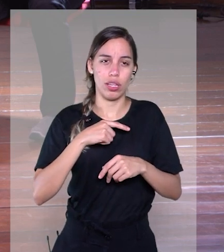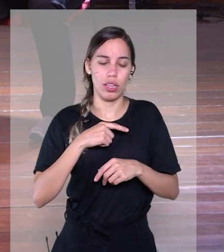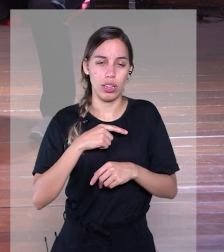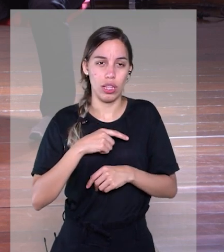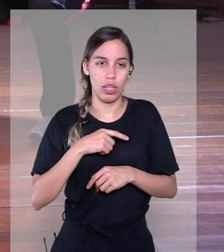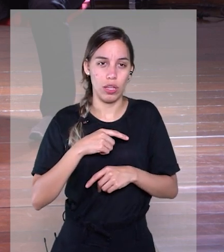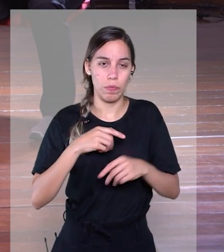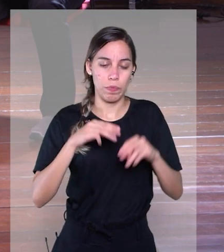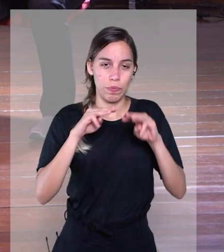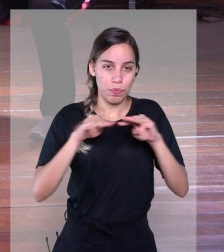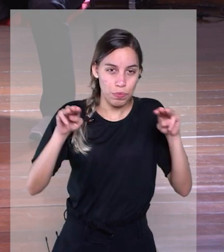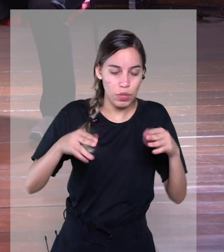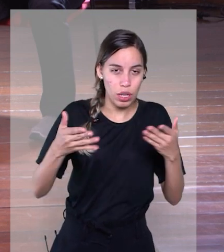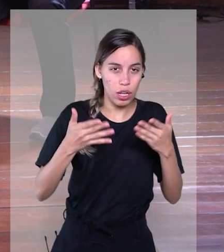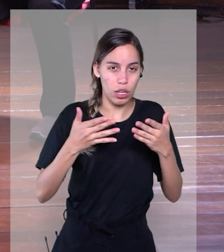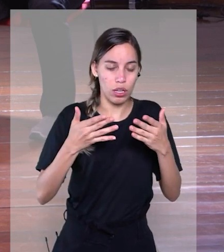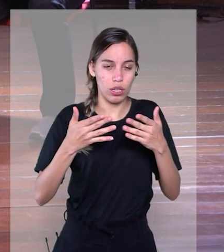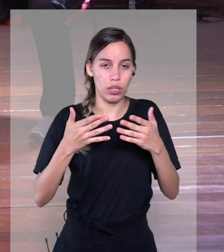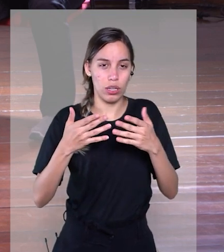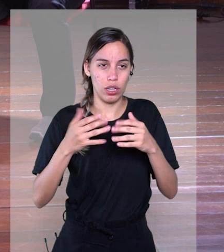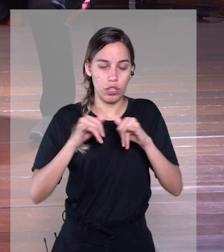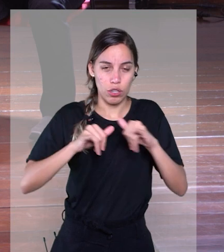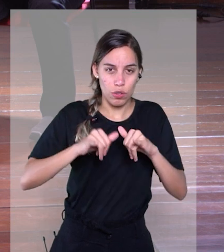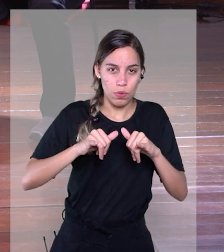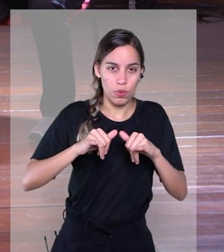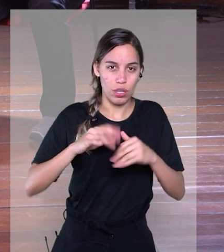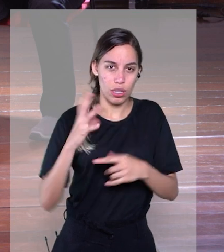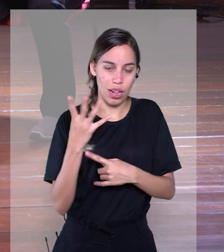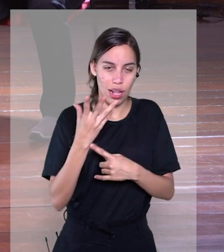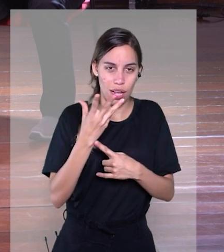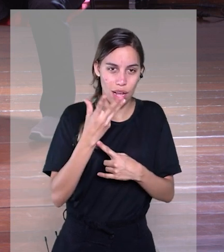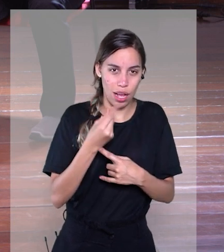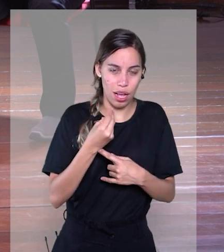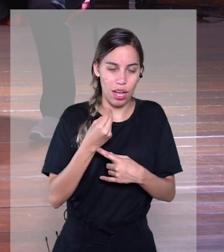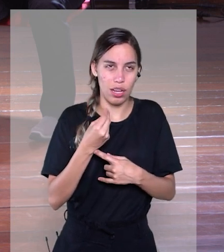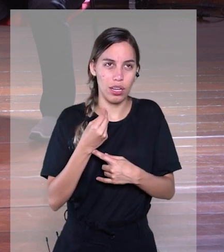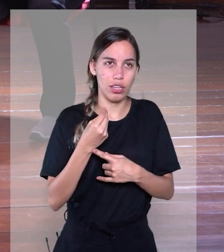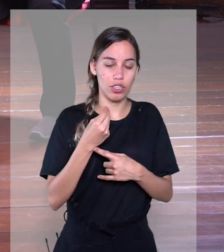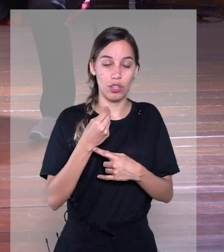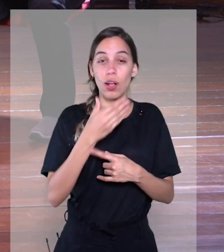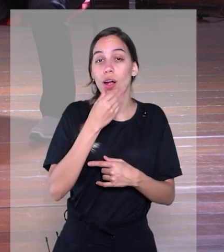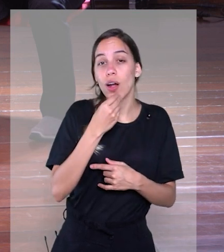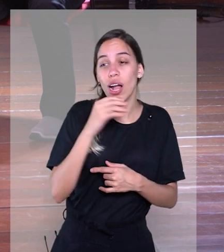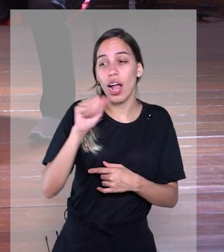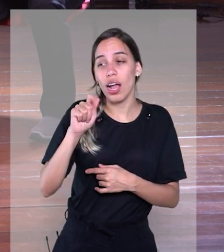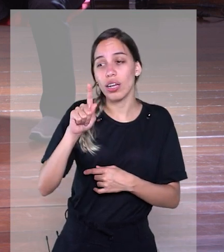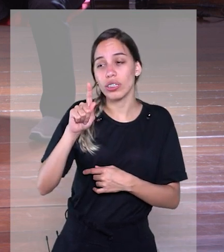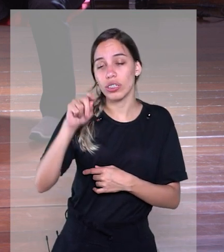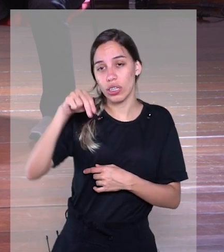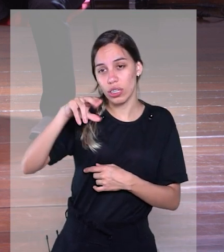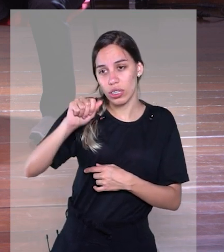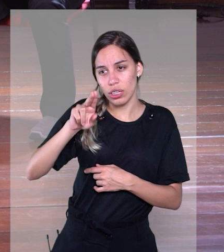curador, com a produção e a arte engenhosa do Aguinaldo Pinho. Não sei se vocês conhecem, o Aguinaldo